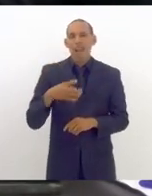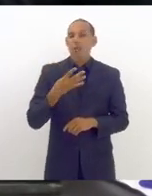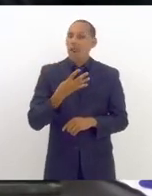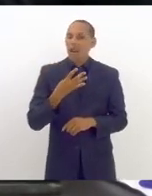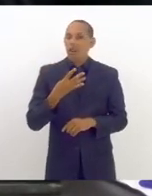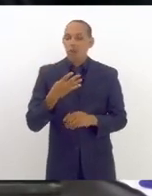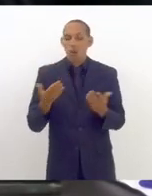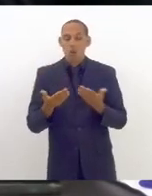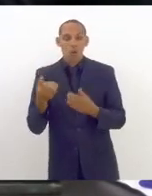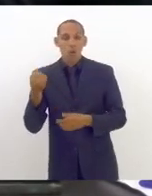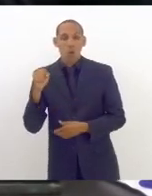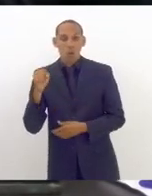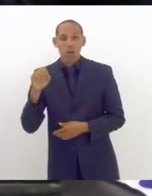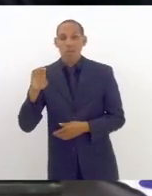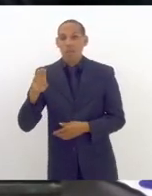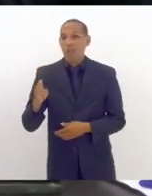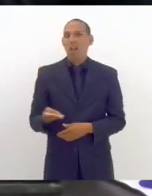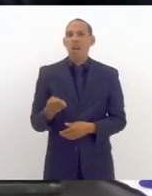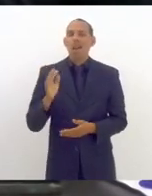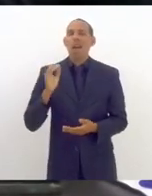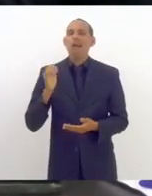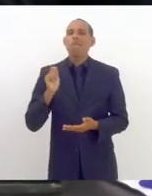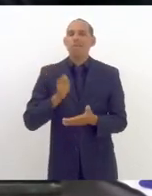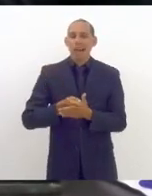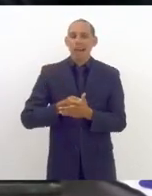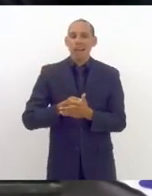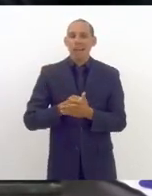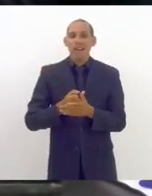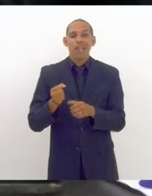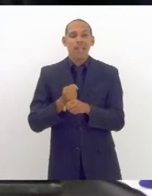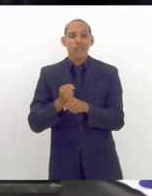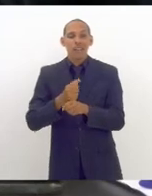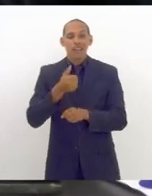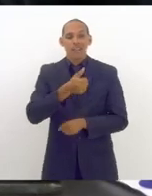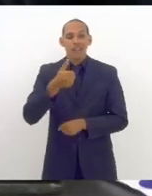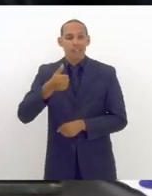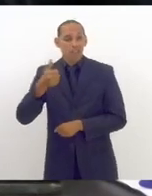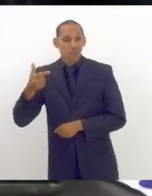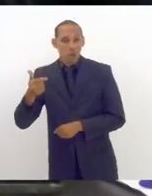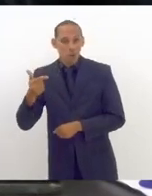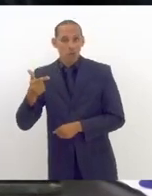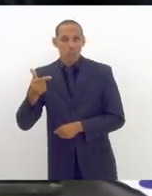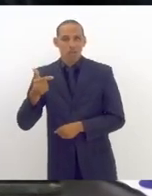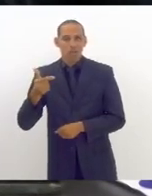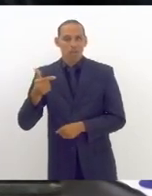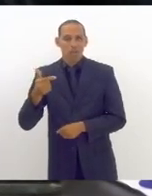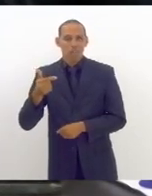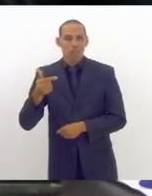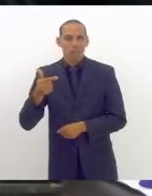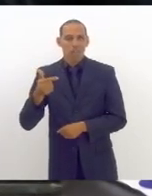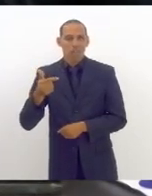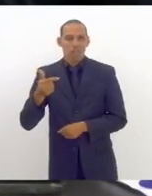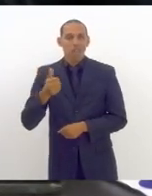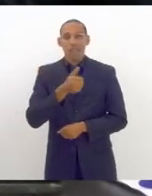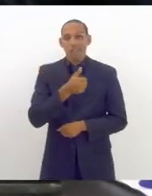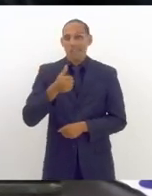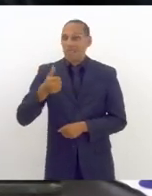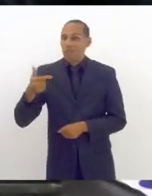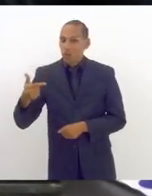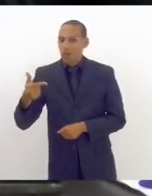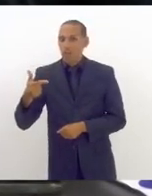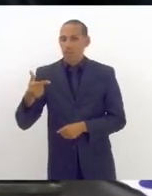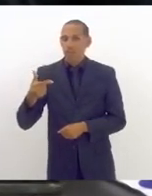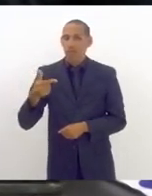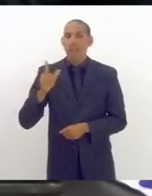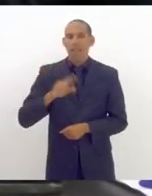falam oito para ser paga em 112 anos então é incluir em 26 o município do